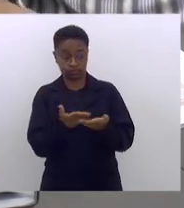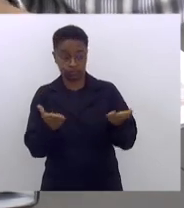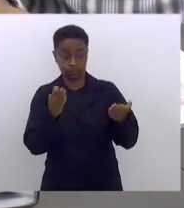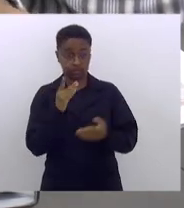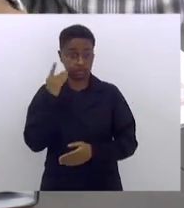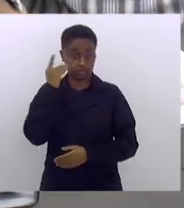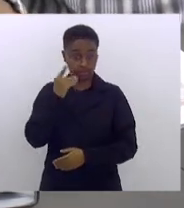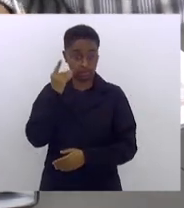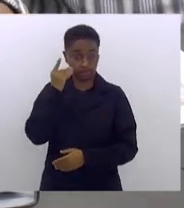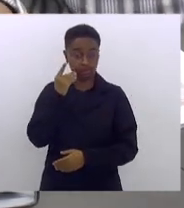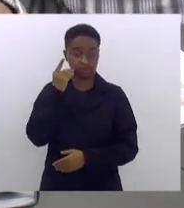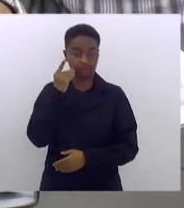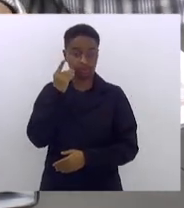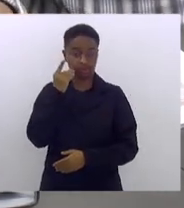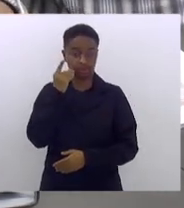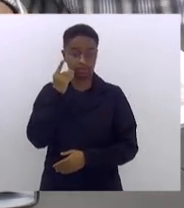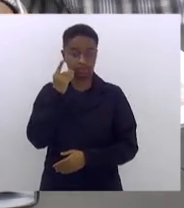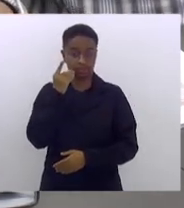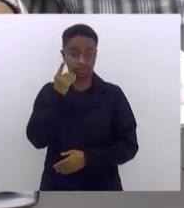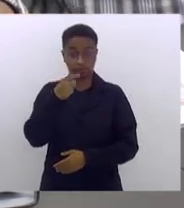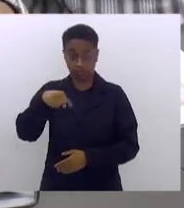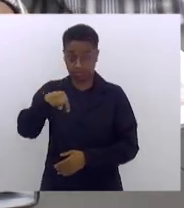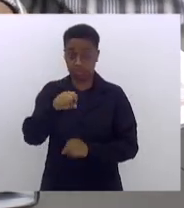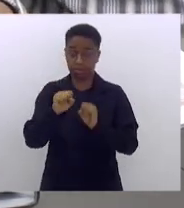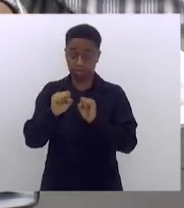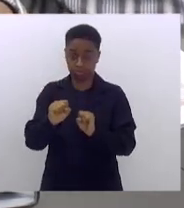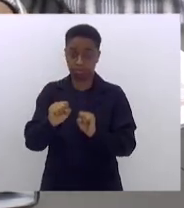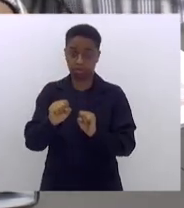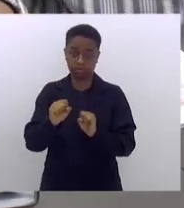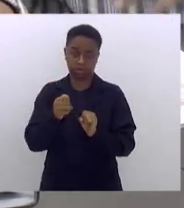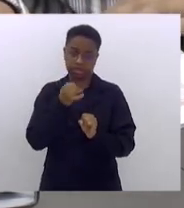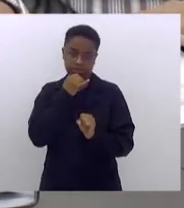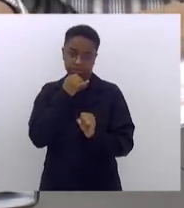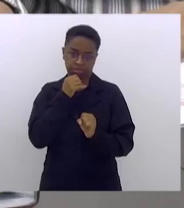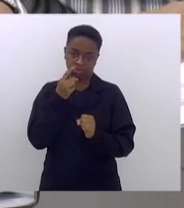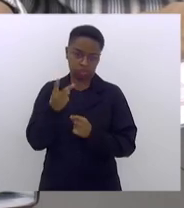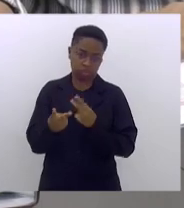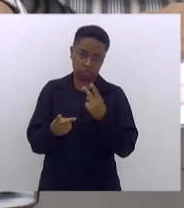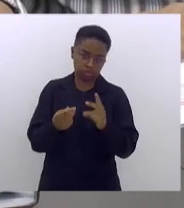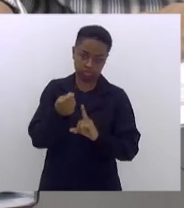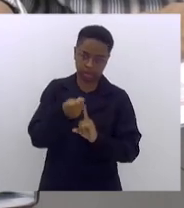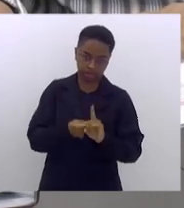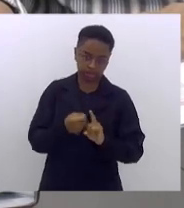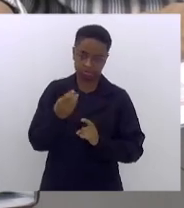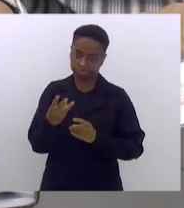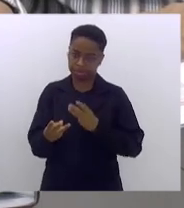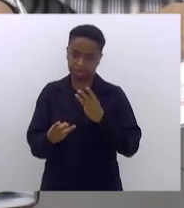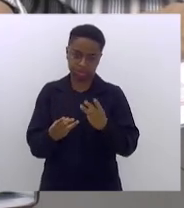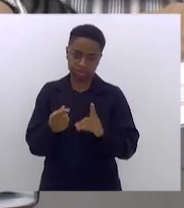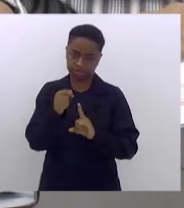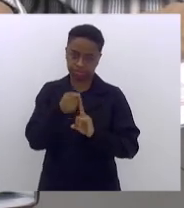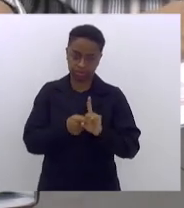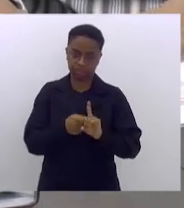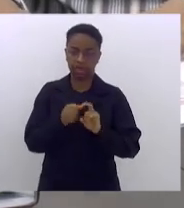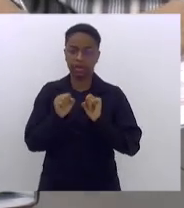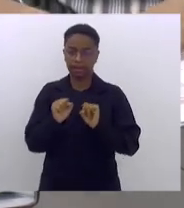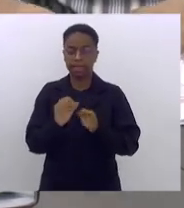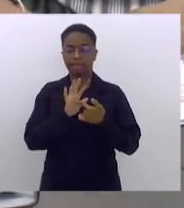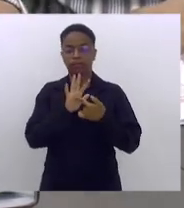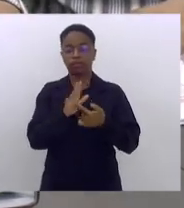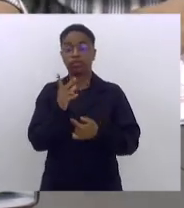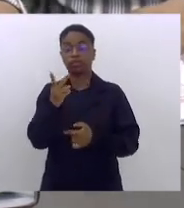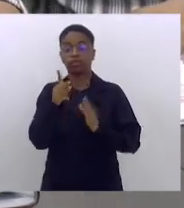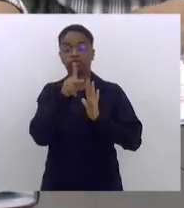deputados, apresentem a cada 2-3 meses, 2 projetos que